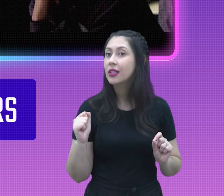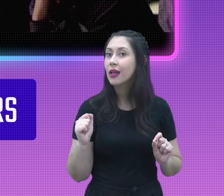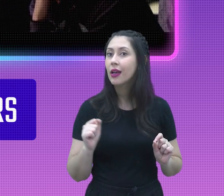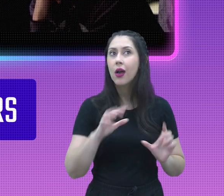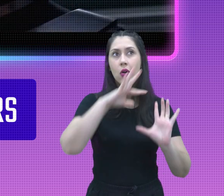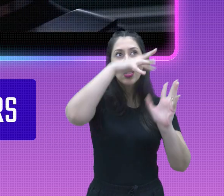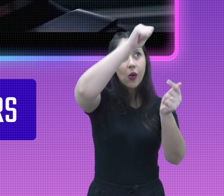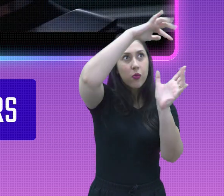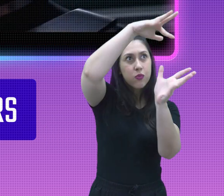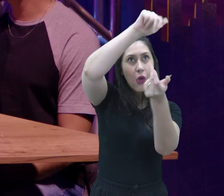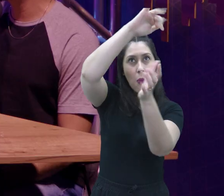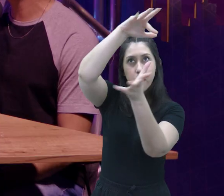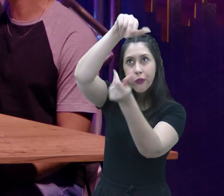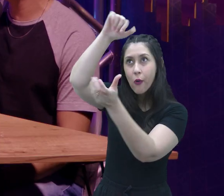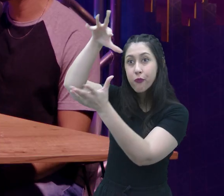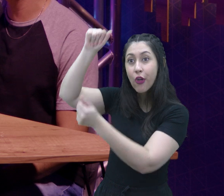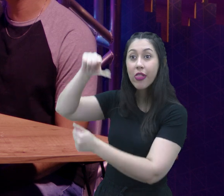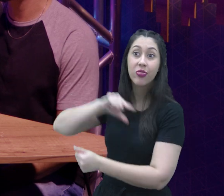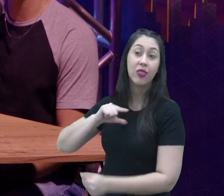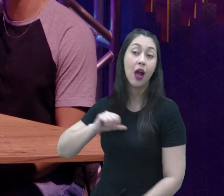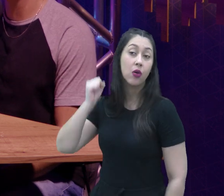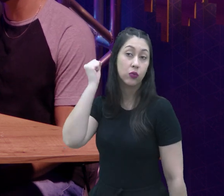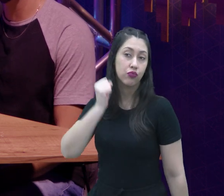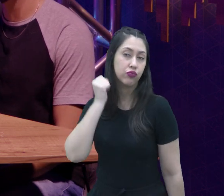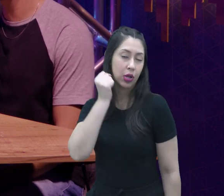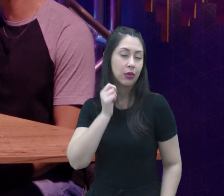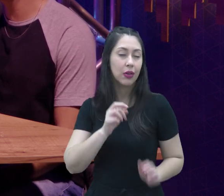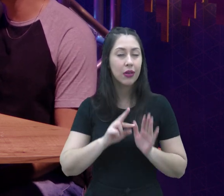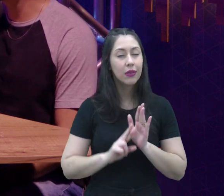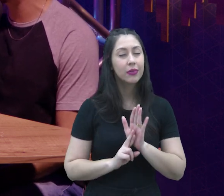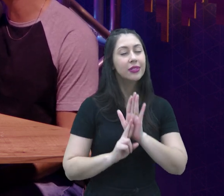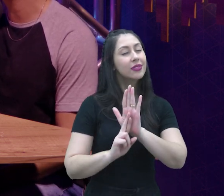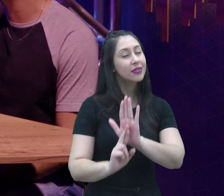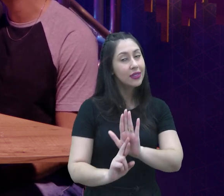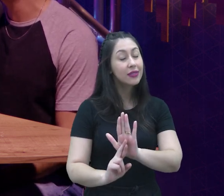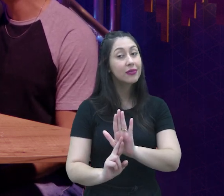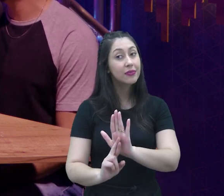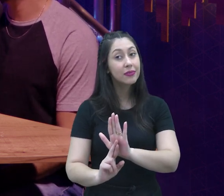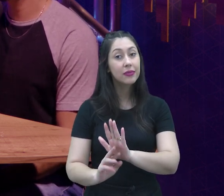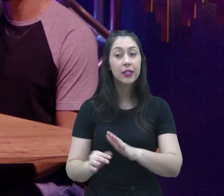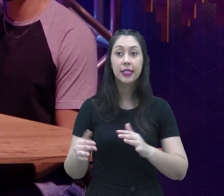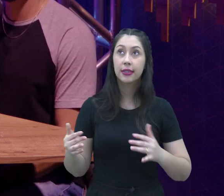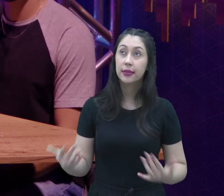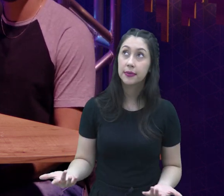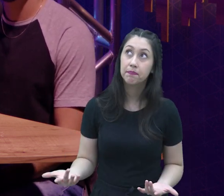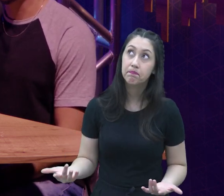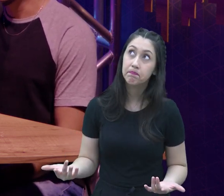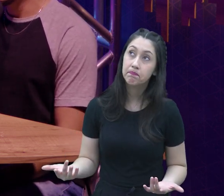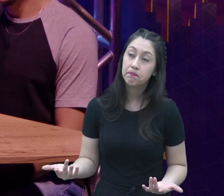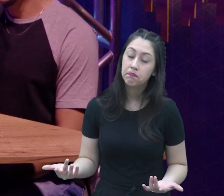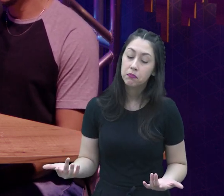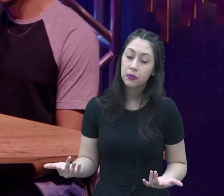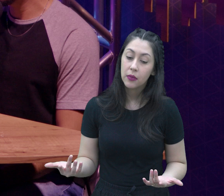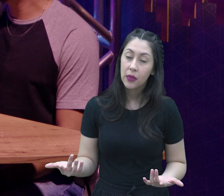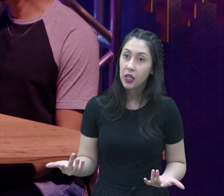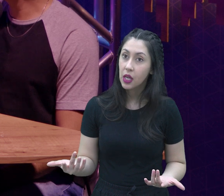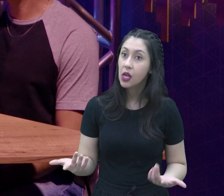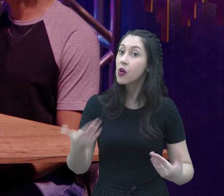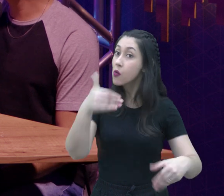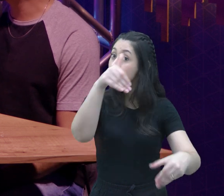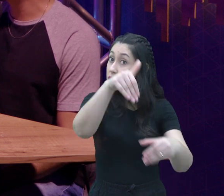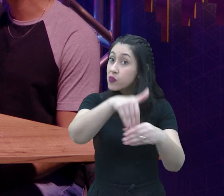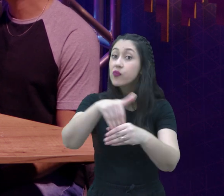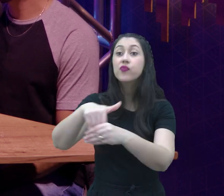planeta tem um senador que representa eles no Senado, né? Então, assim, e